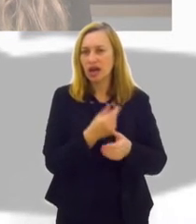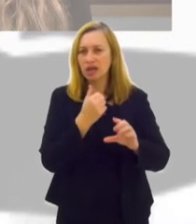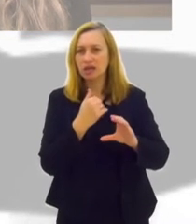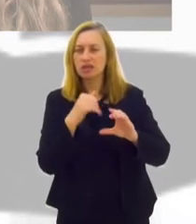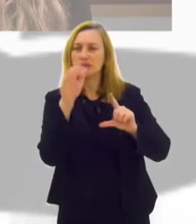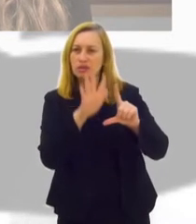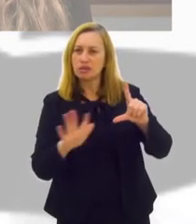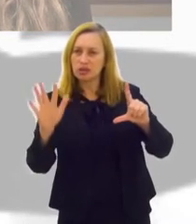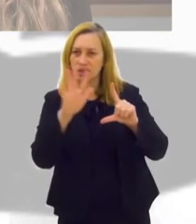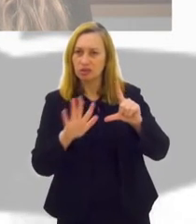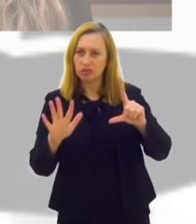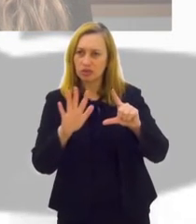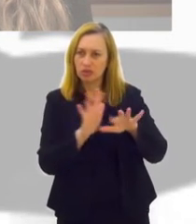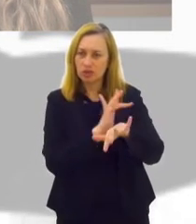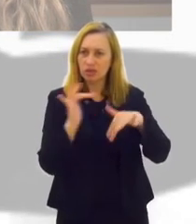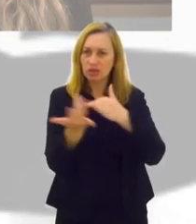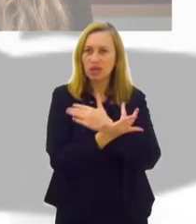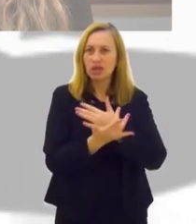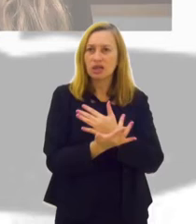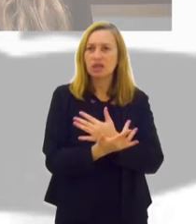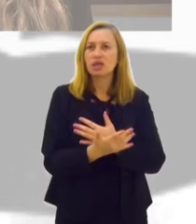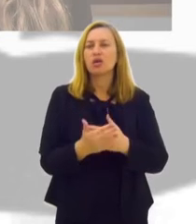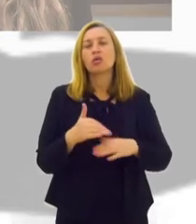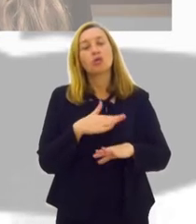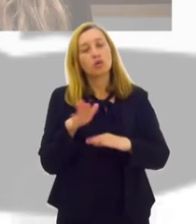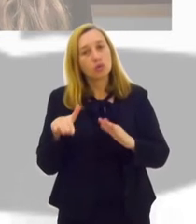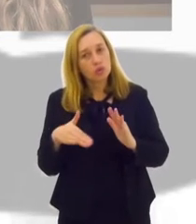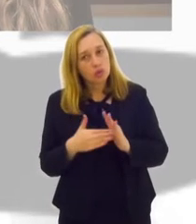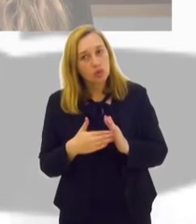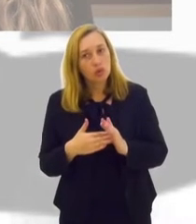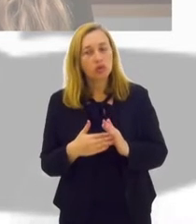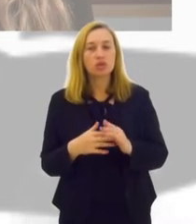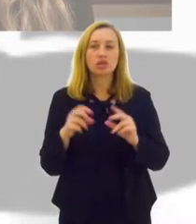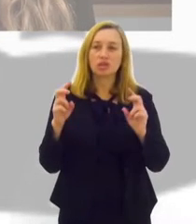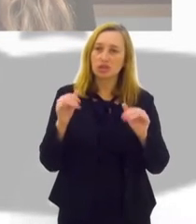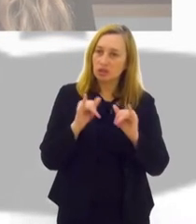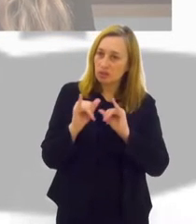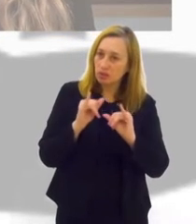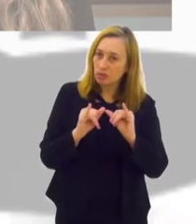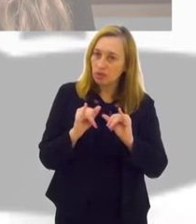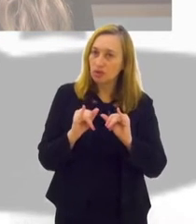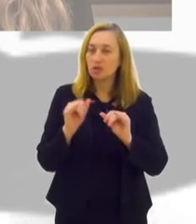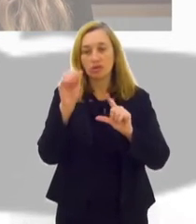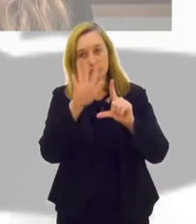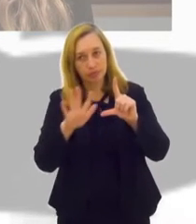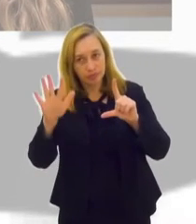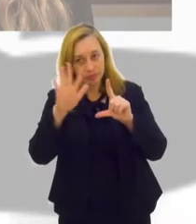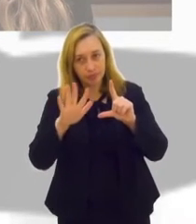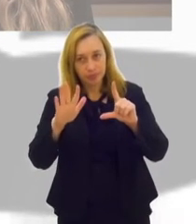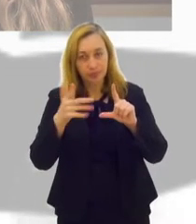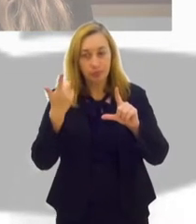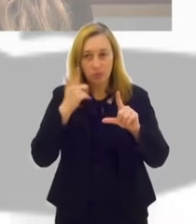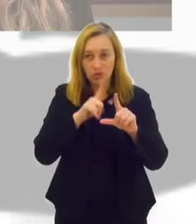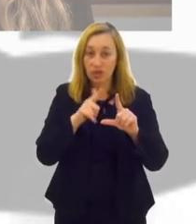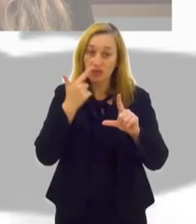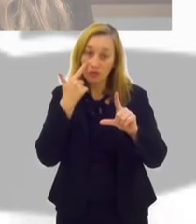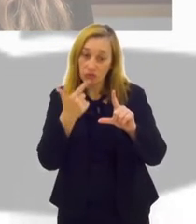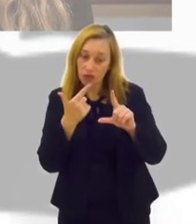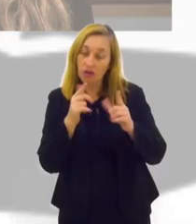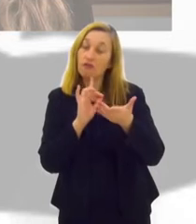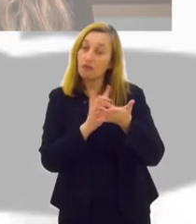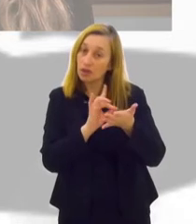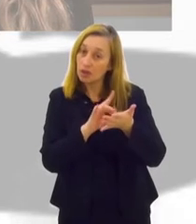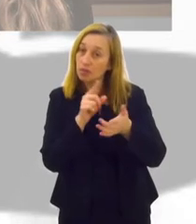para as plataformas de redes sociais. E aí, com todos esses elementos, essas plataformas conseguem dizer,